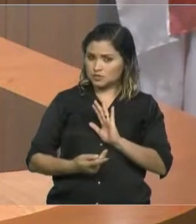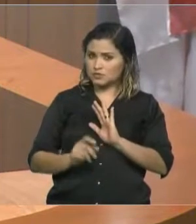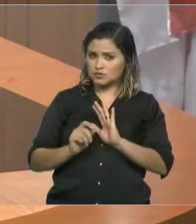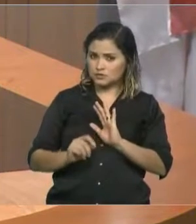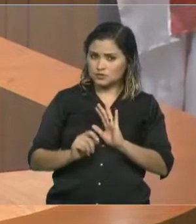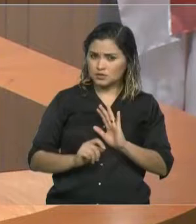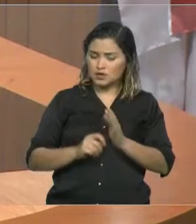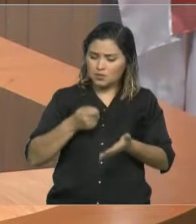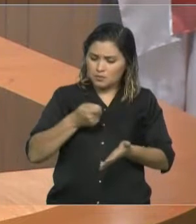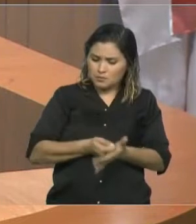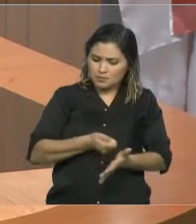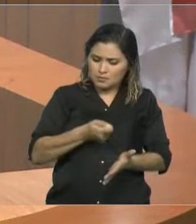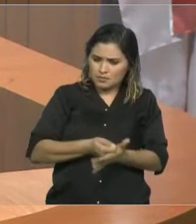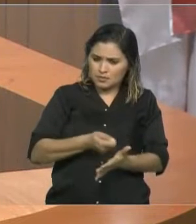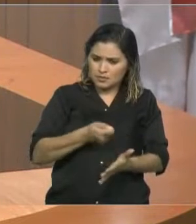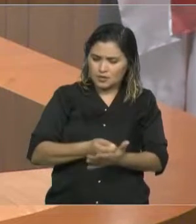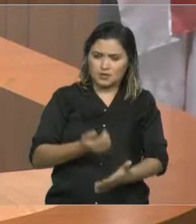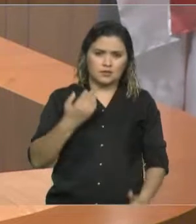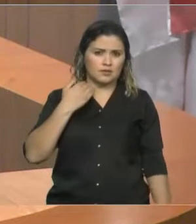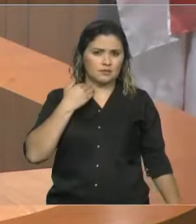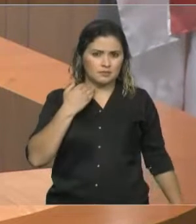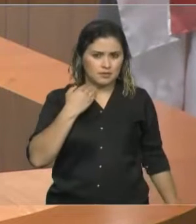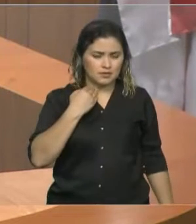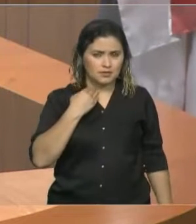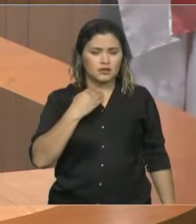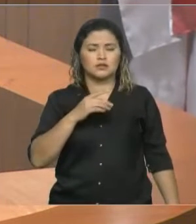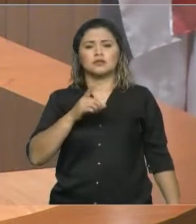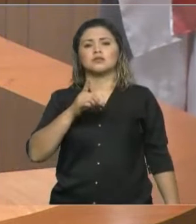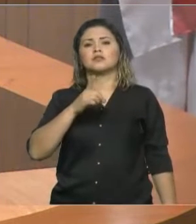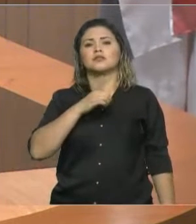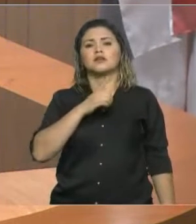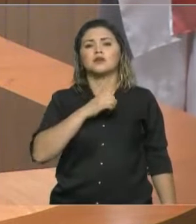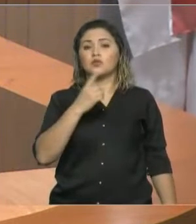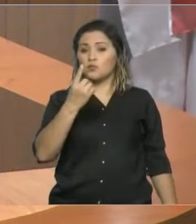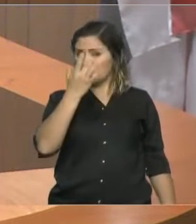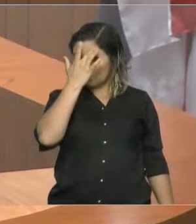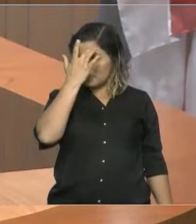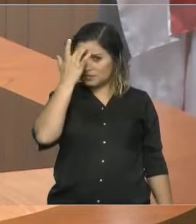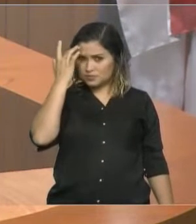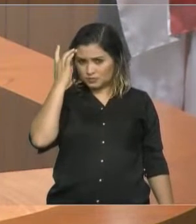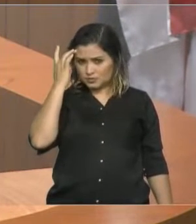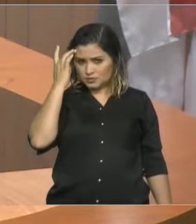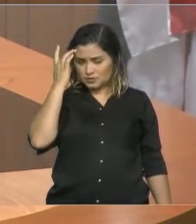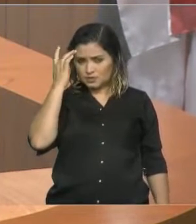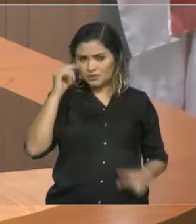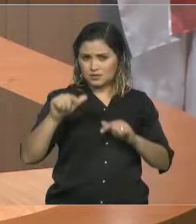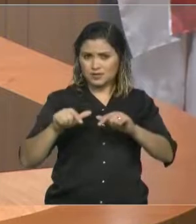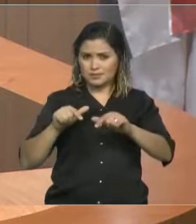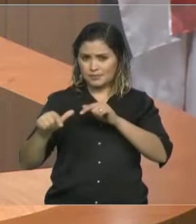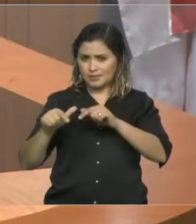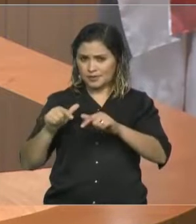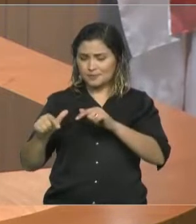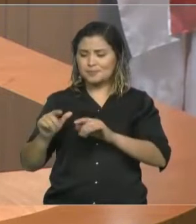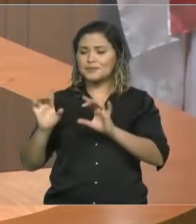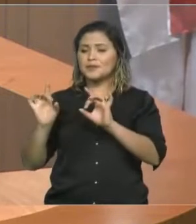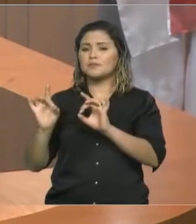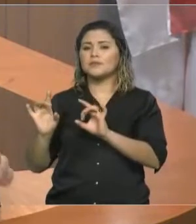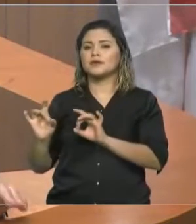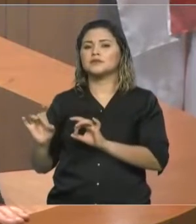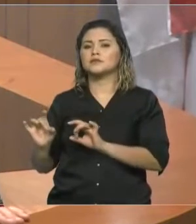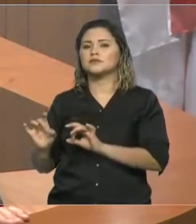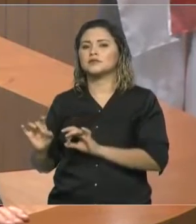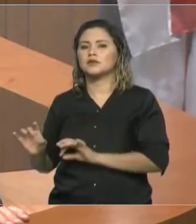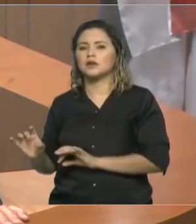das agências bancárias disponibilizarem um funcionário especial para atender